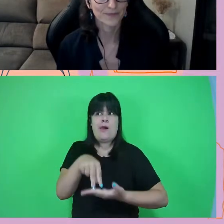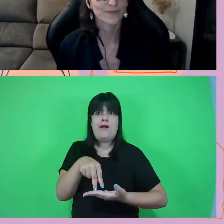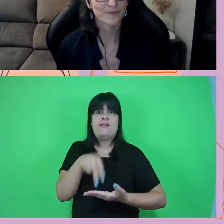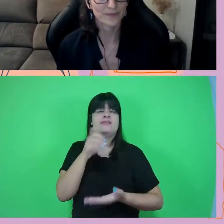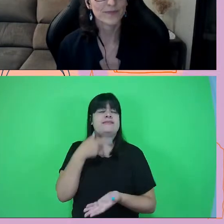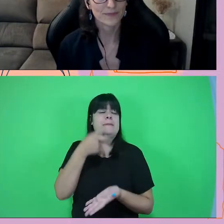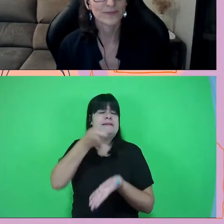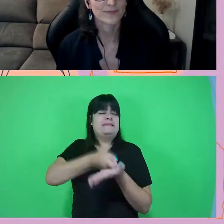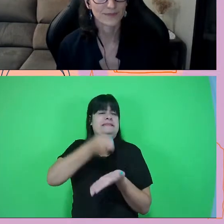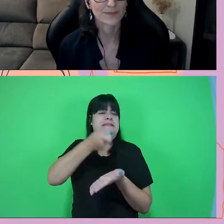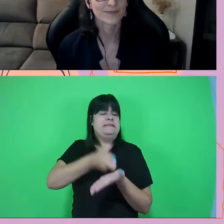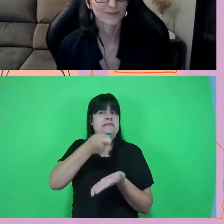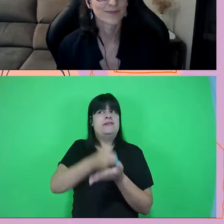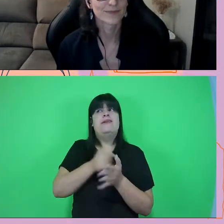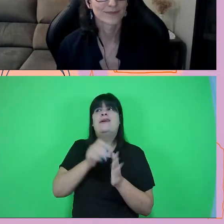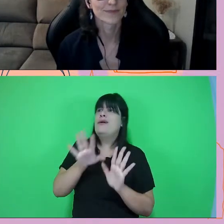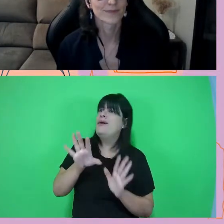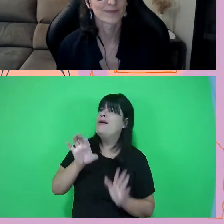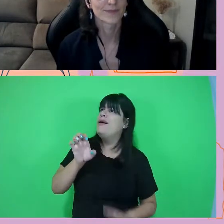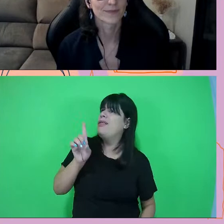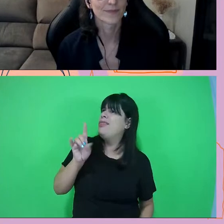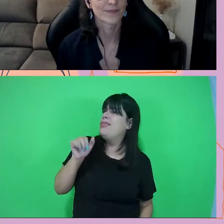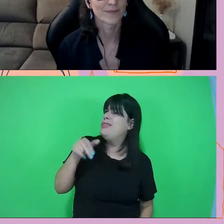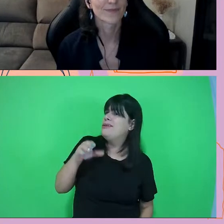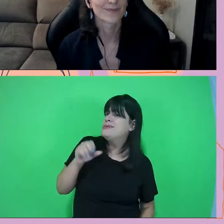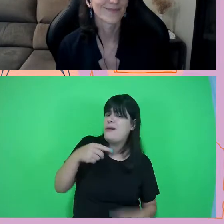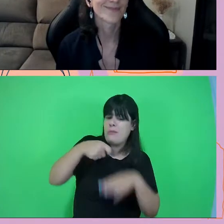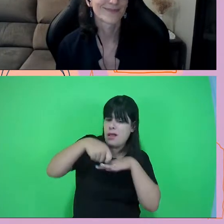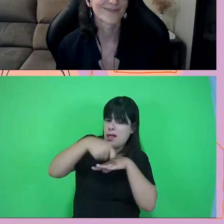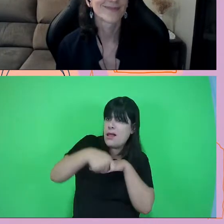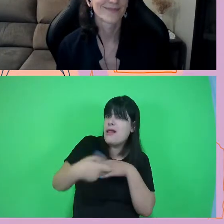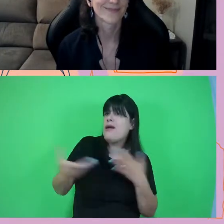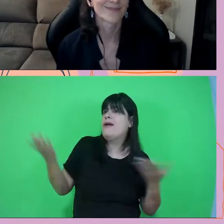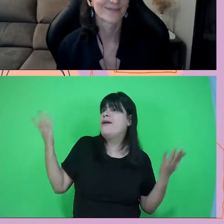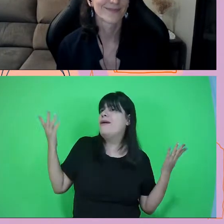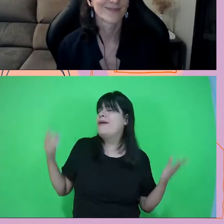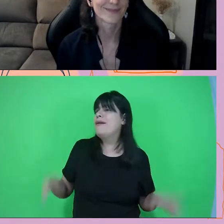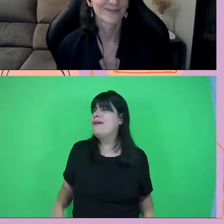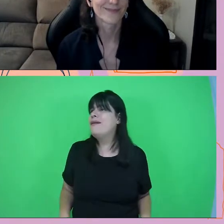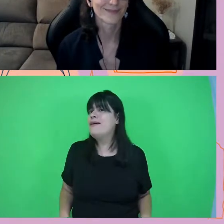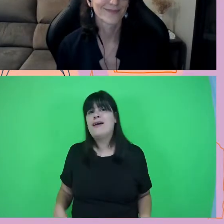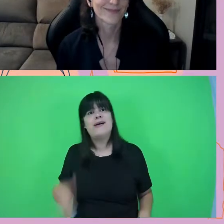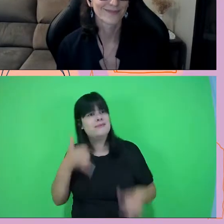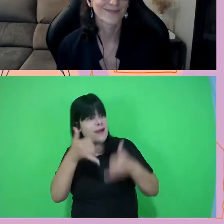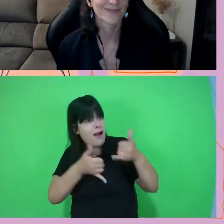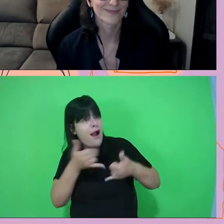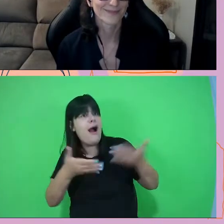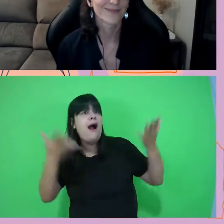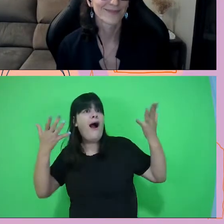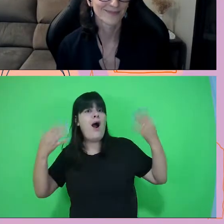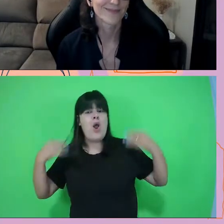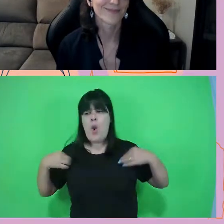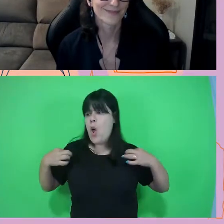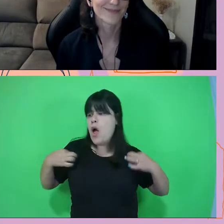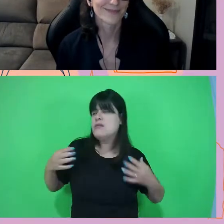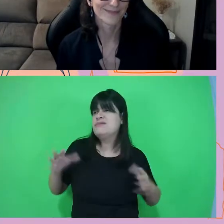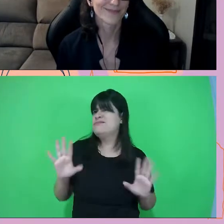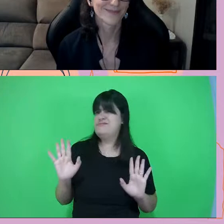isso. Oi, Ednancy, mas pinta a unha. Oi, Ednancy, usa um salto, bota uma roupinha assim. E eu